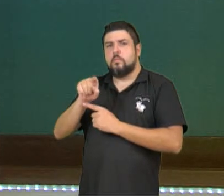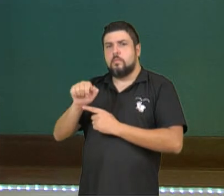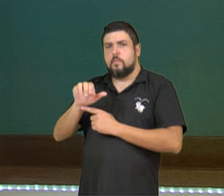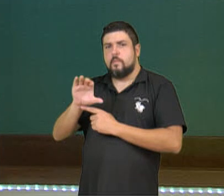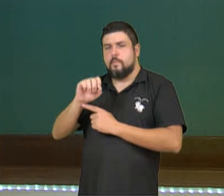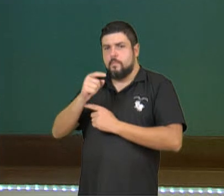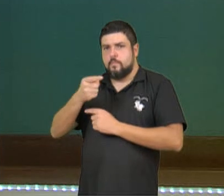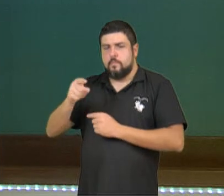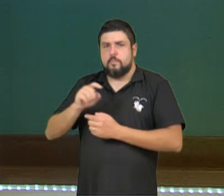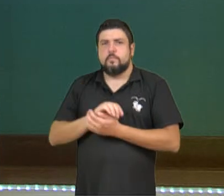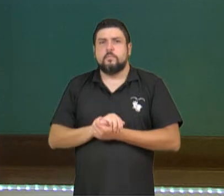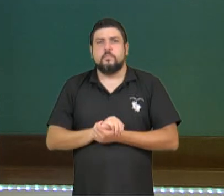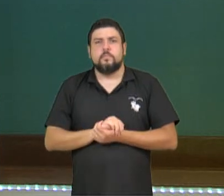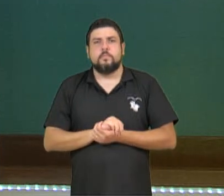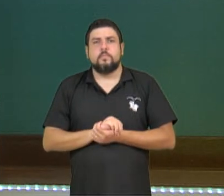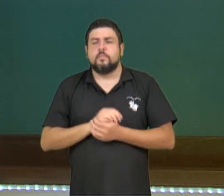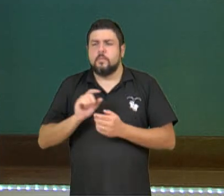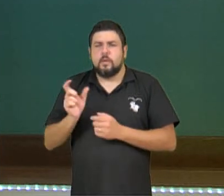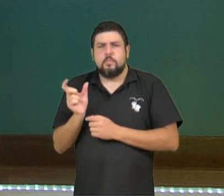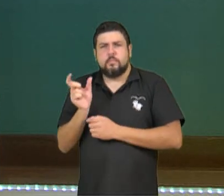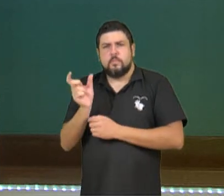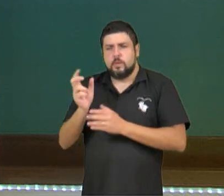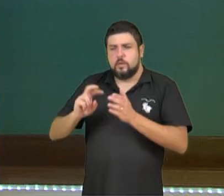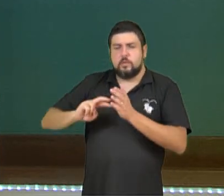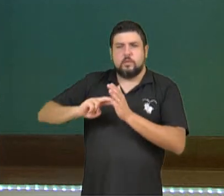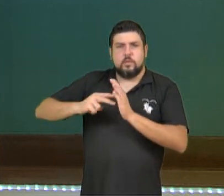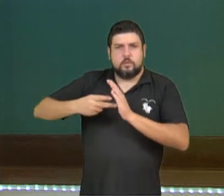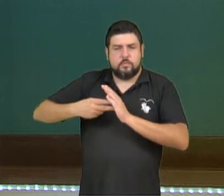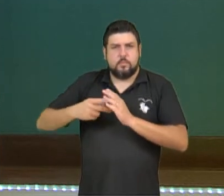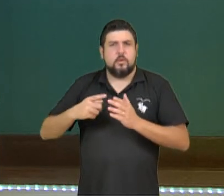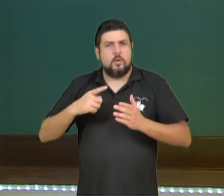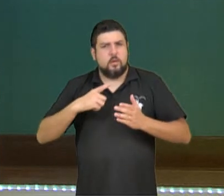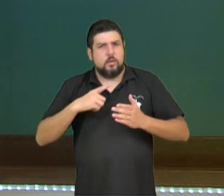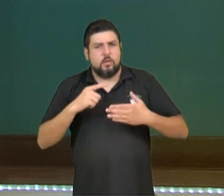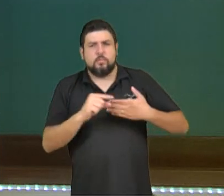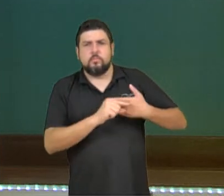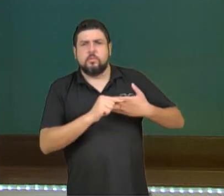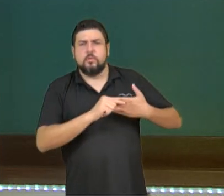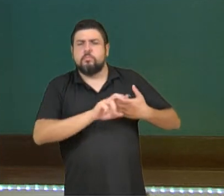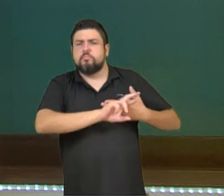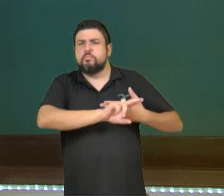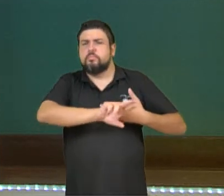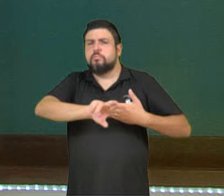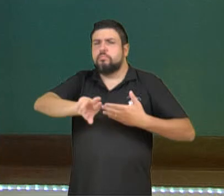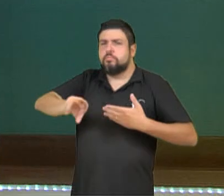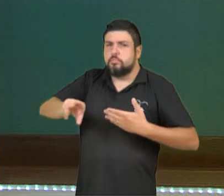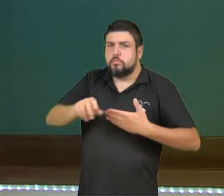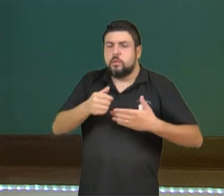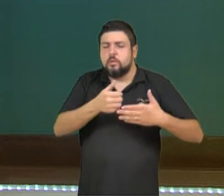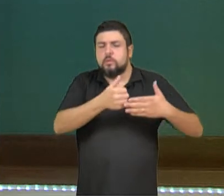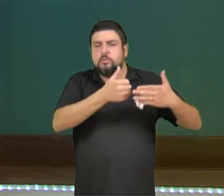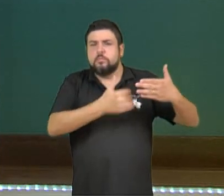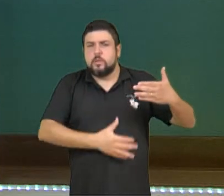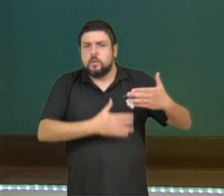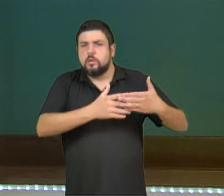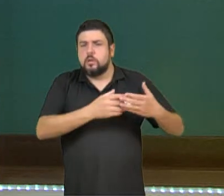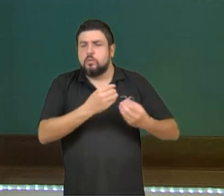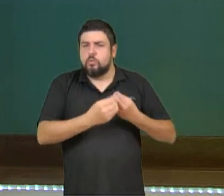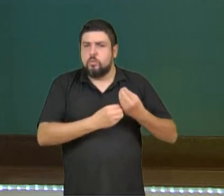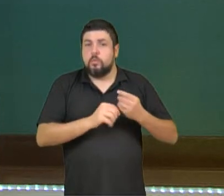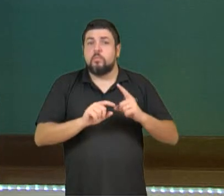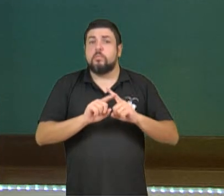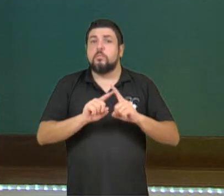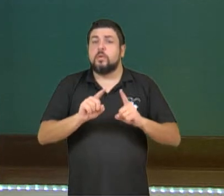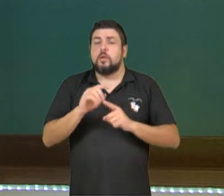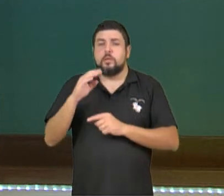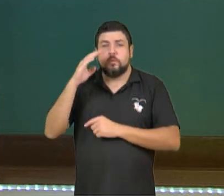ampla visão, que ele se diversifica a partir das bibliografias, mas nós podemos falar dessa conectividade, dessa comunicação desde